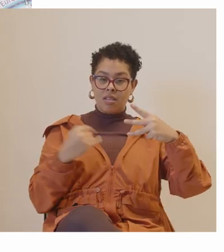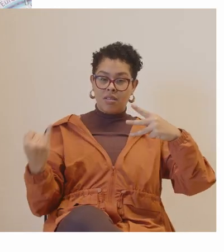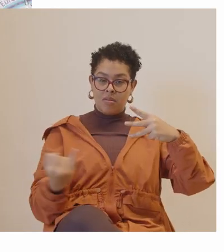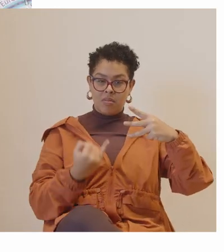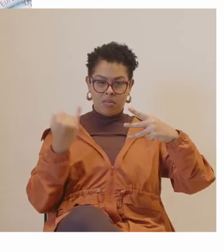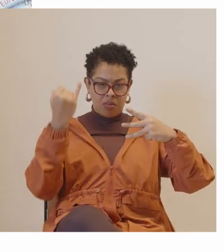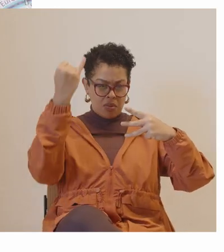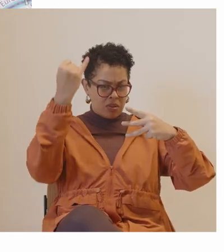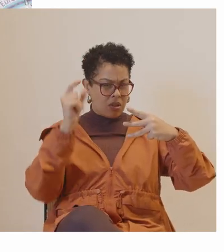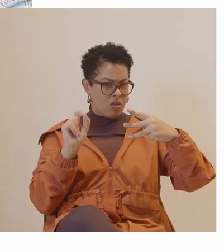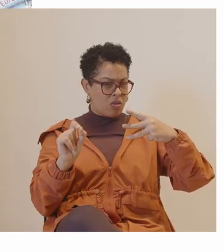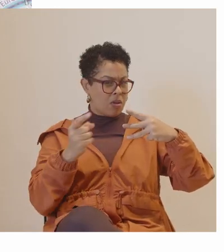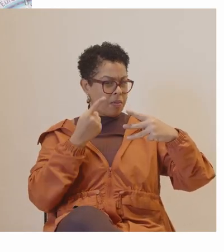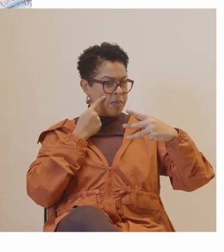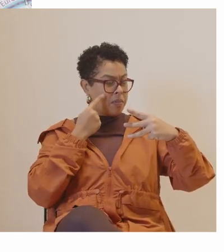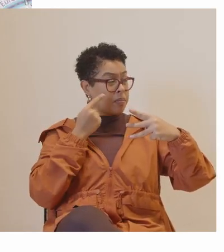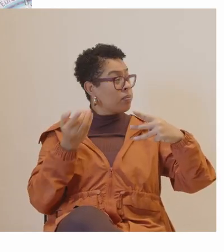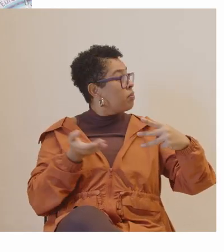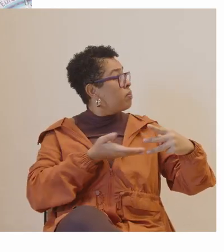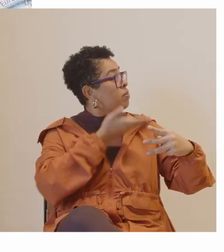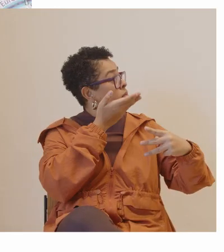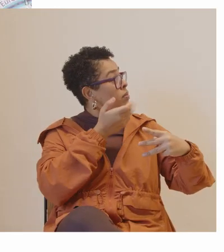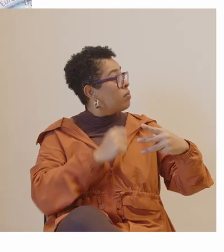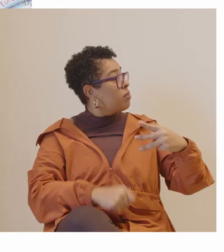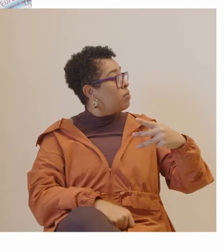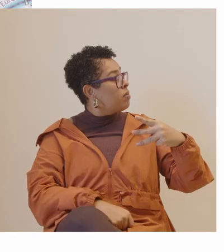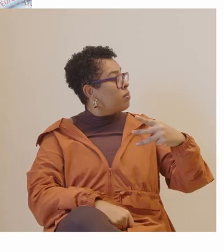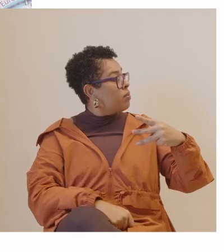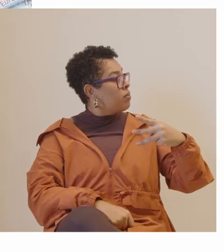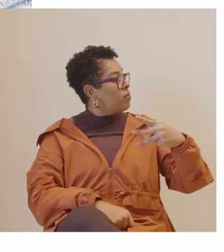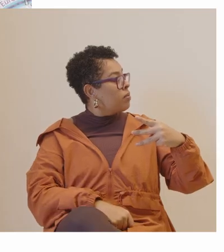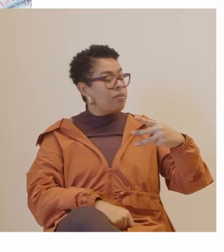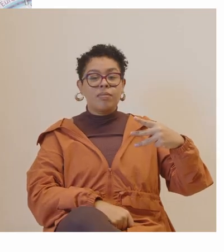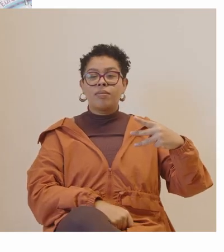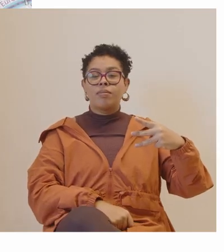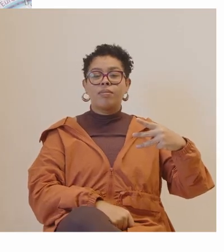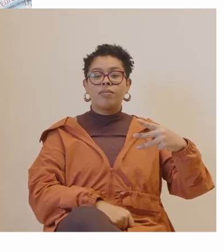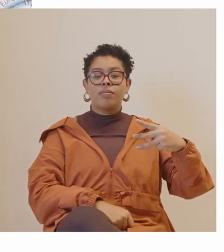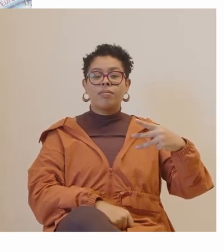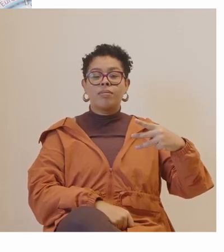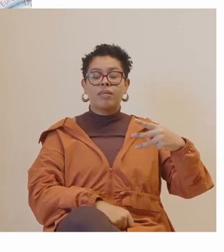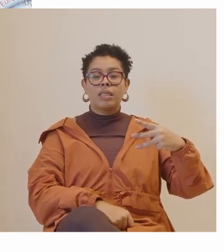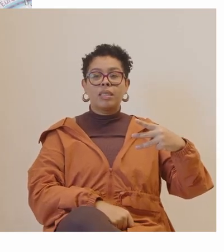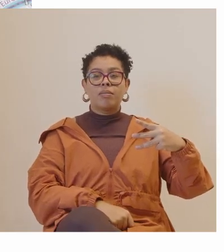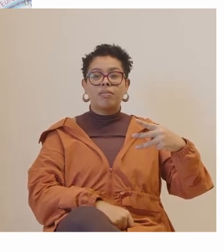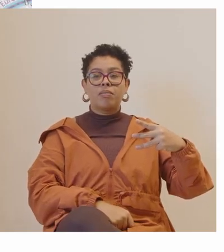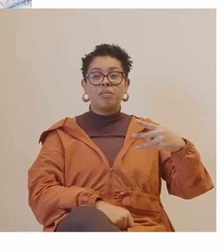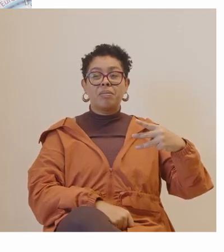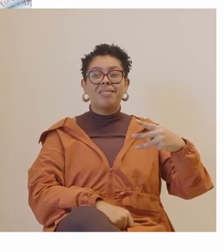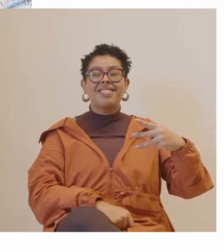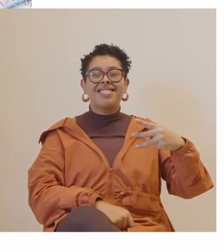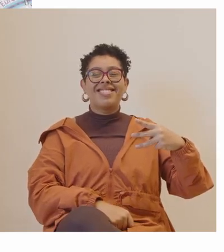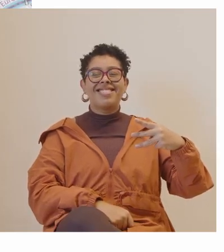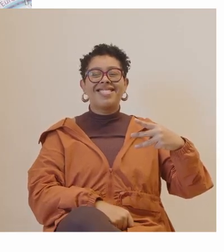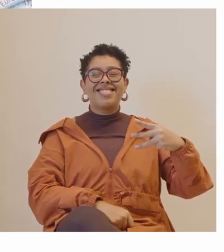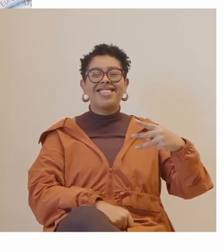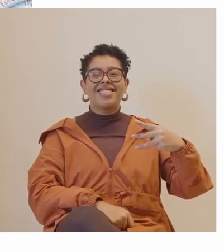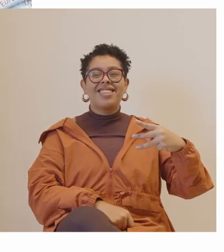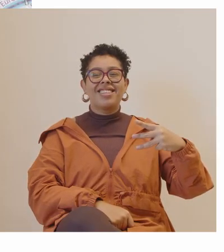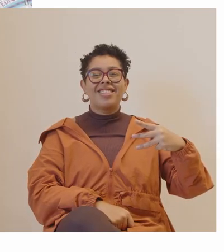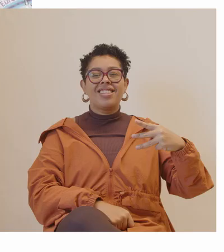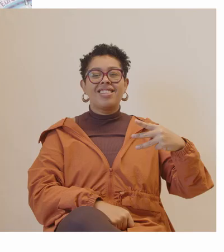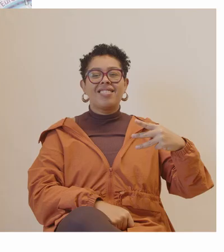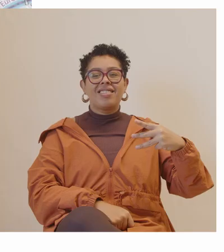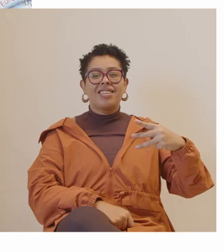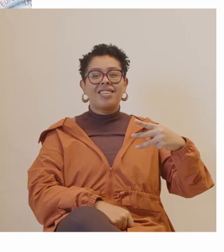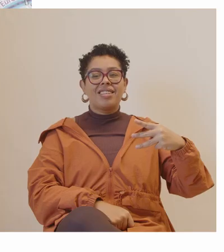Né? Eu não tenho... Bom, lascia stare. Lá em cima, vocês